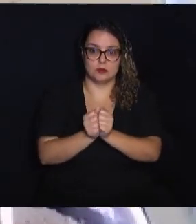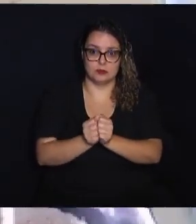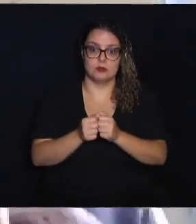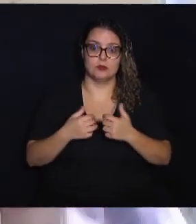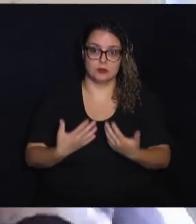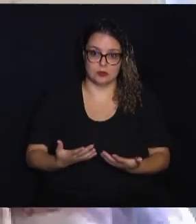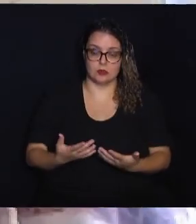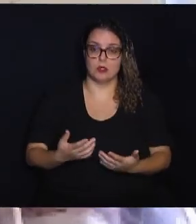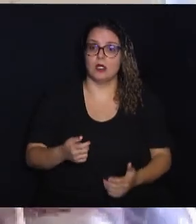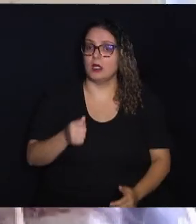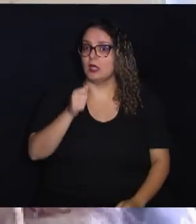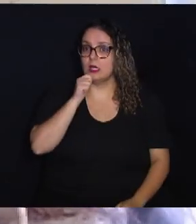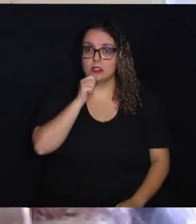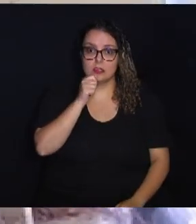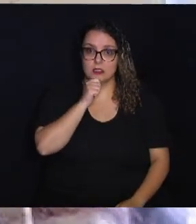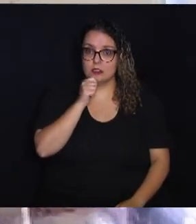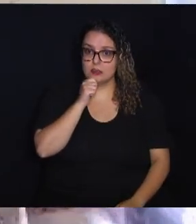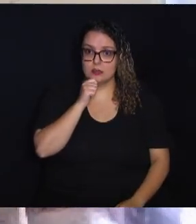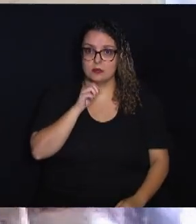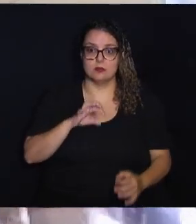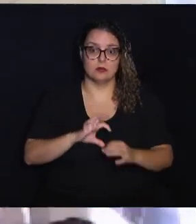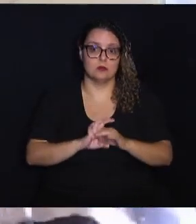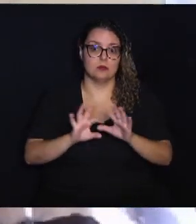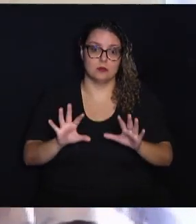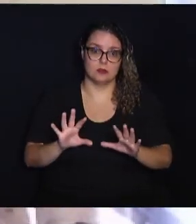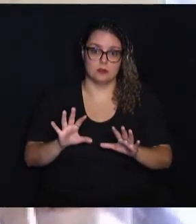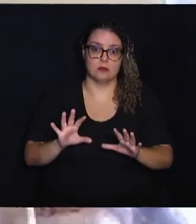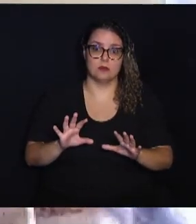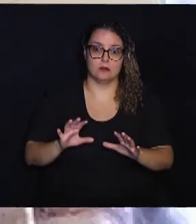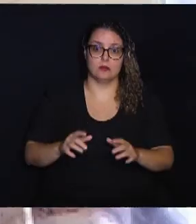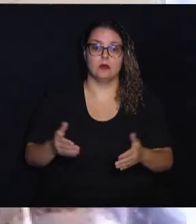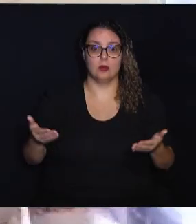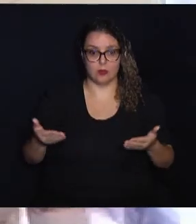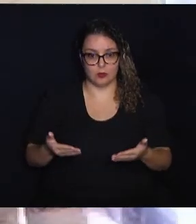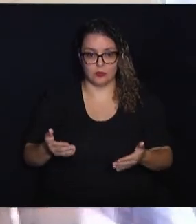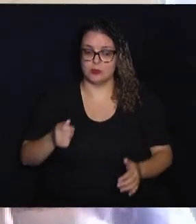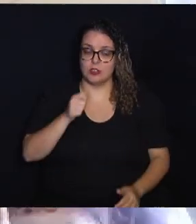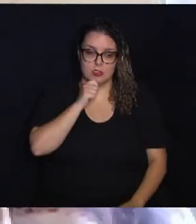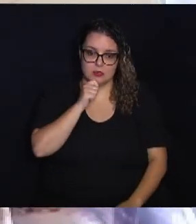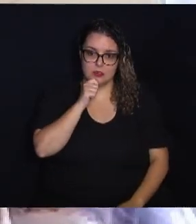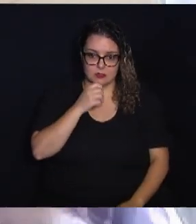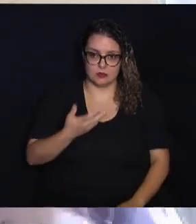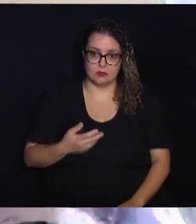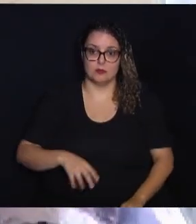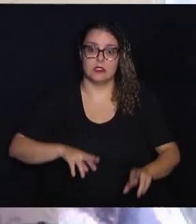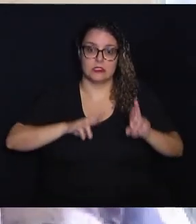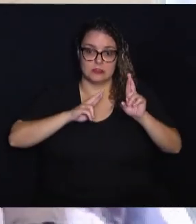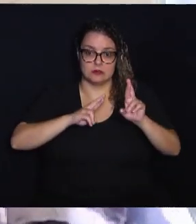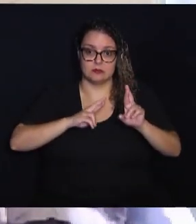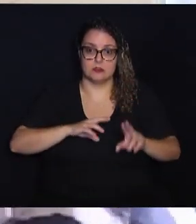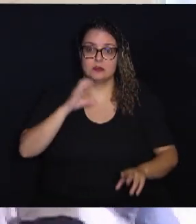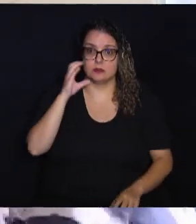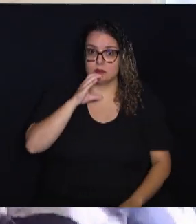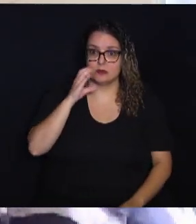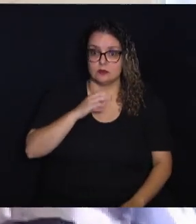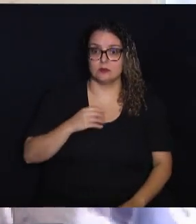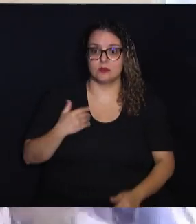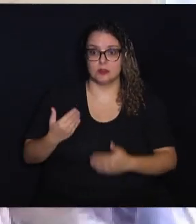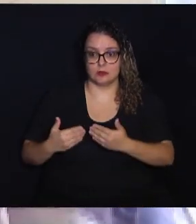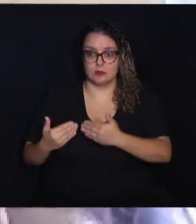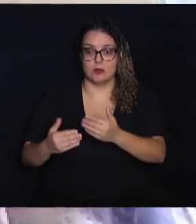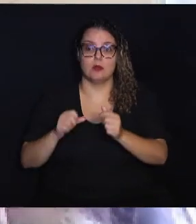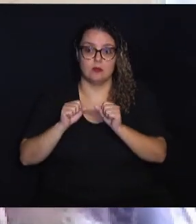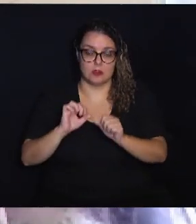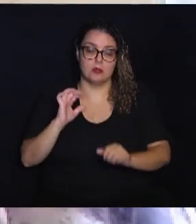integrada. Então, ele ainda não está apto para ser escalonado hoje, né? Mas a gente espera que daqui a